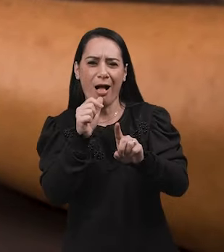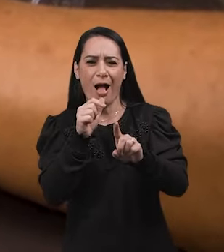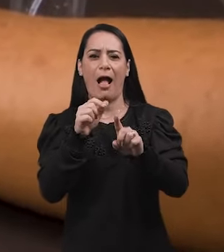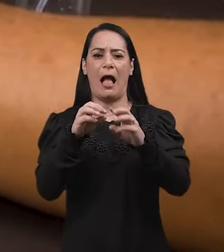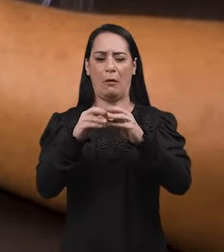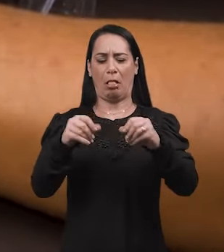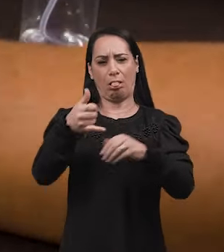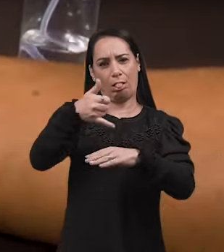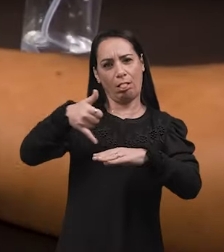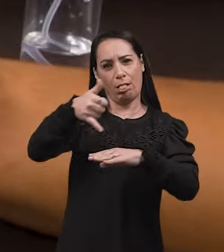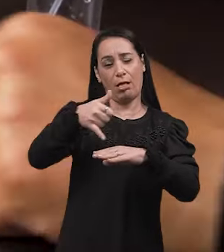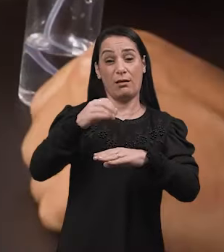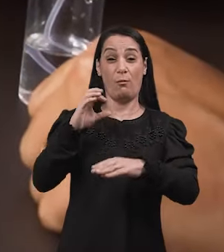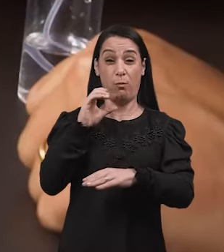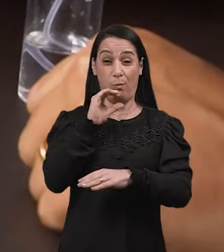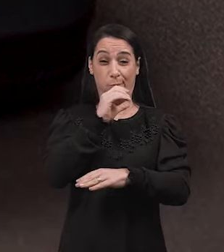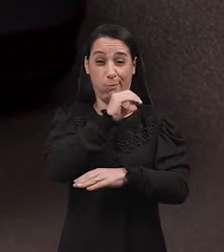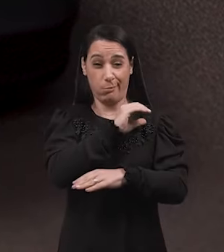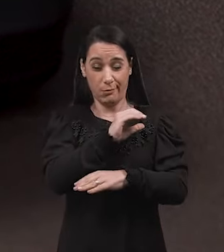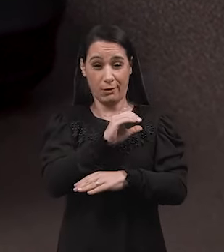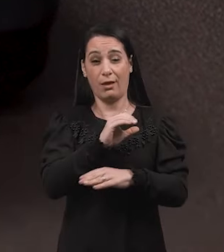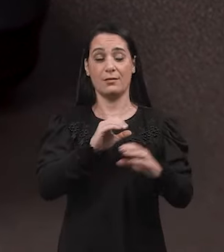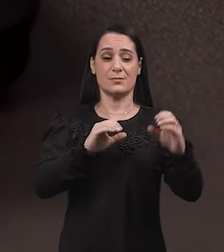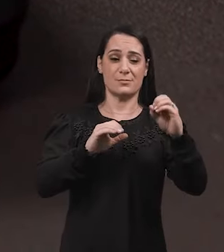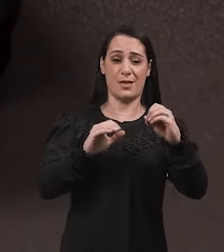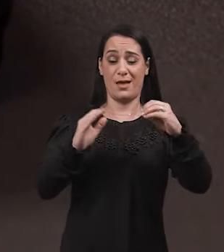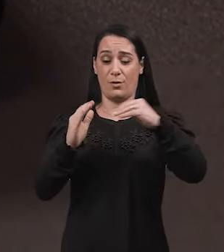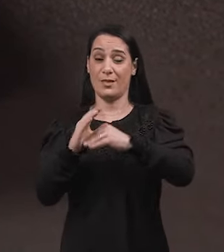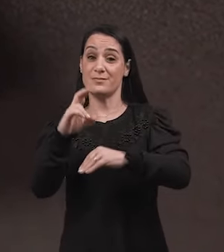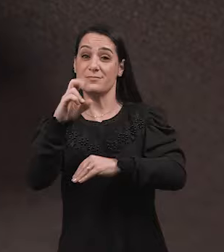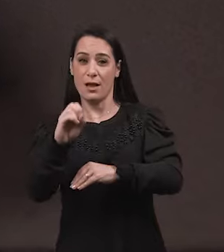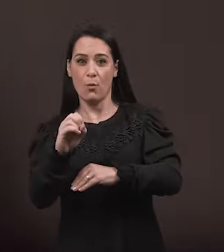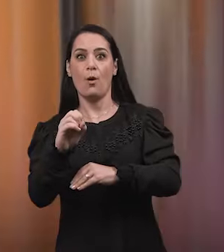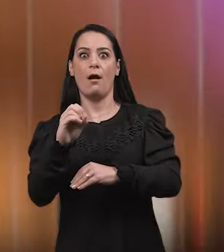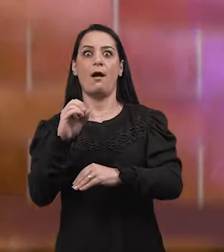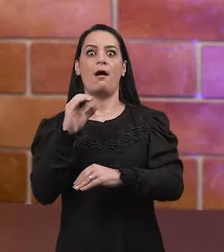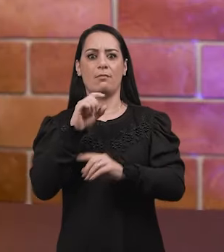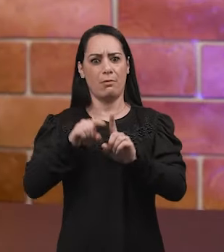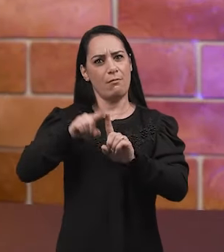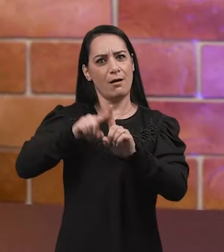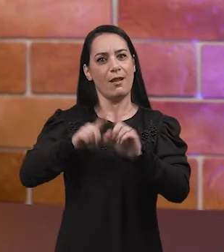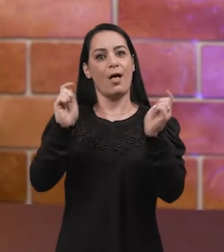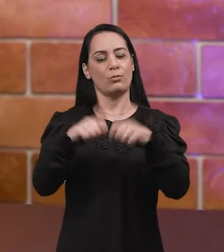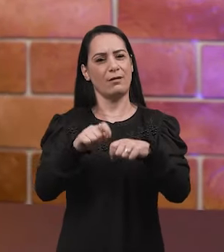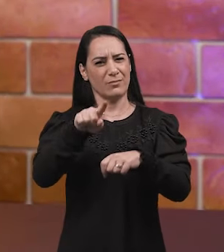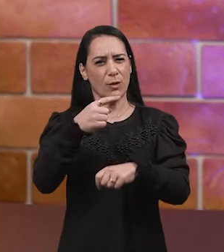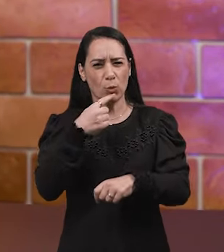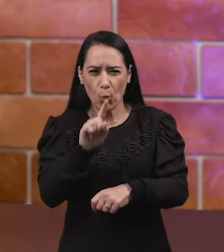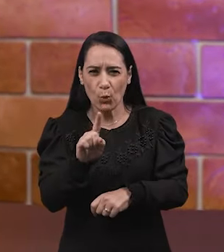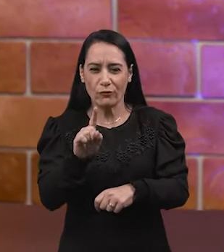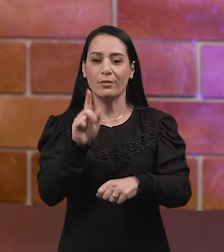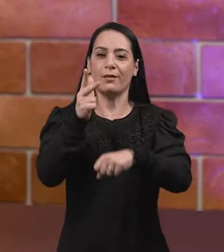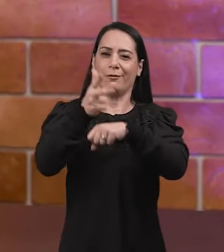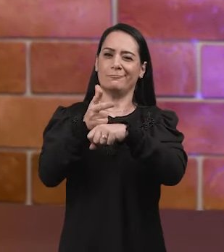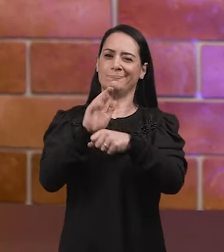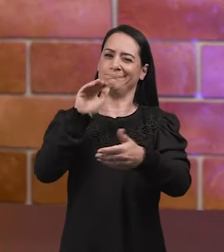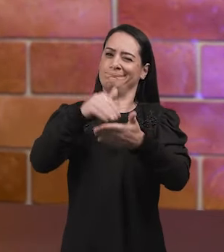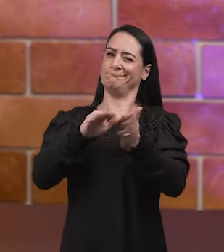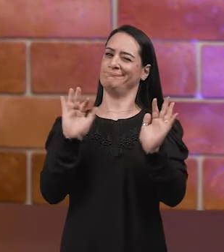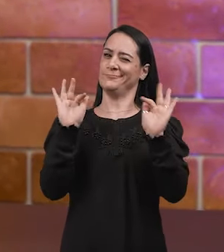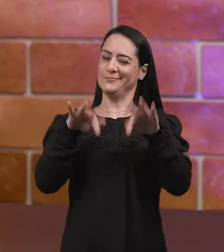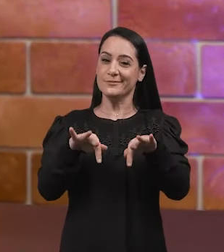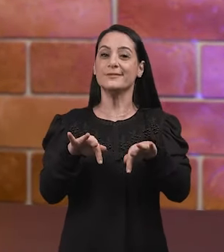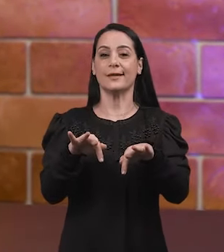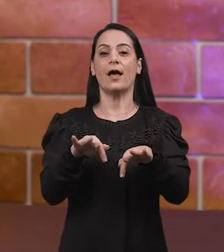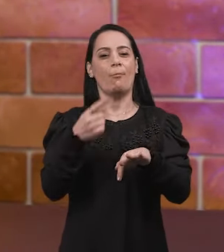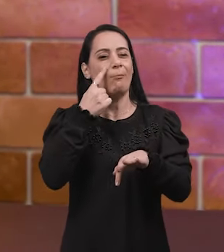além de suportar temperaturas de 0 a 50 graus centígrados. Tá duvidando? Então fica com a gente até o final do